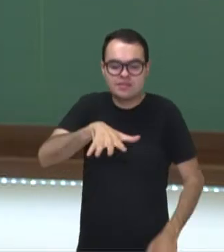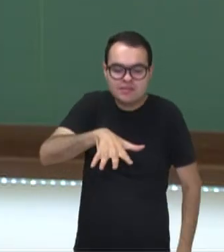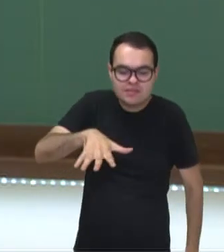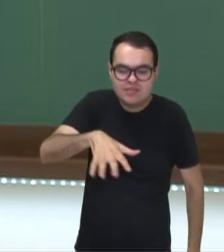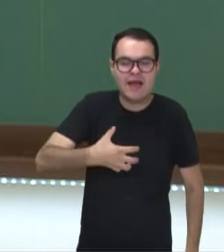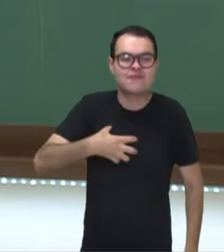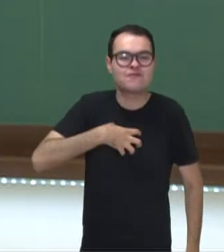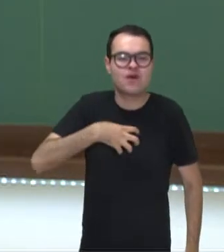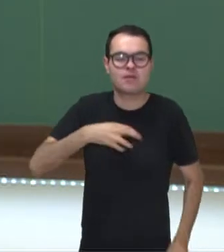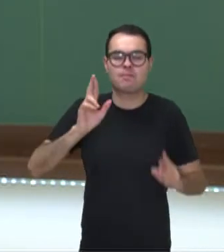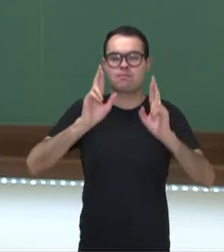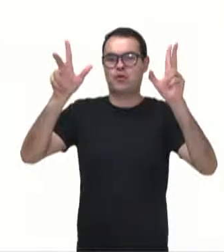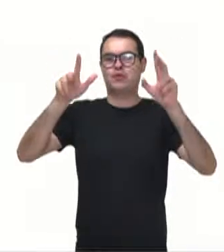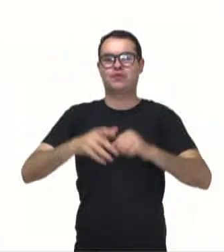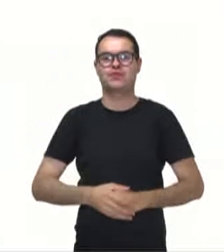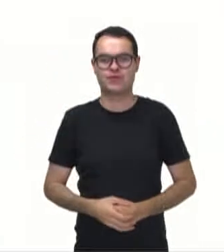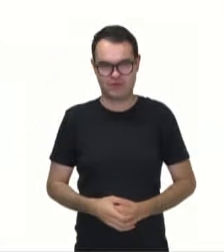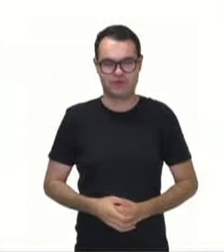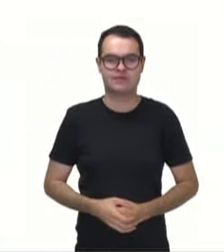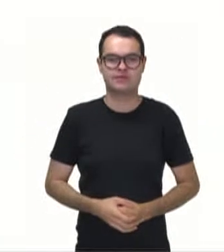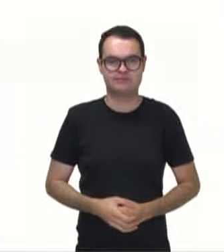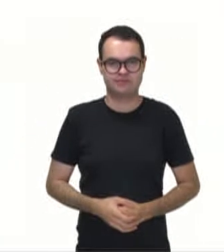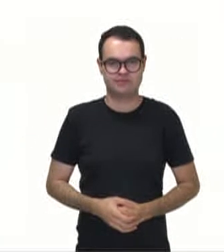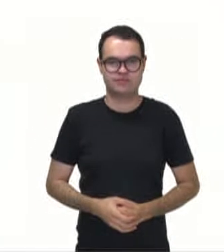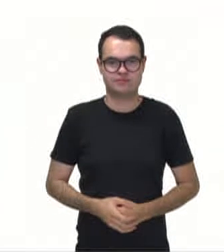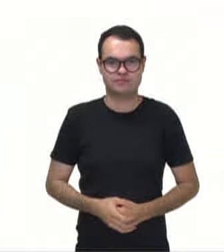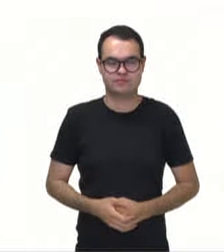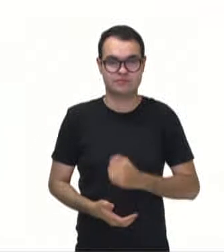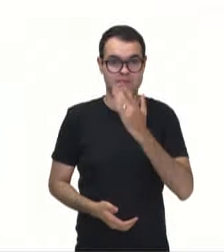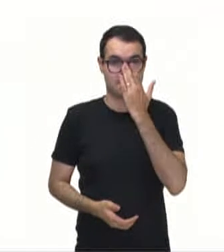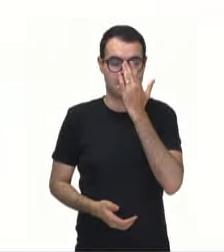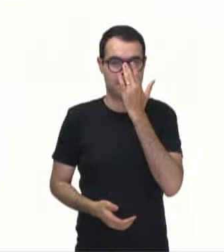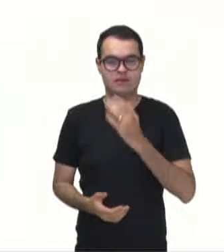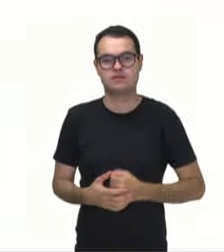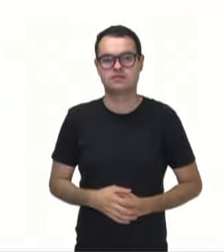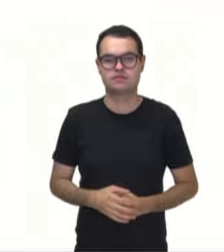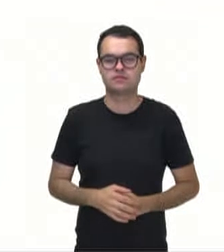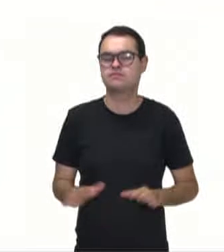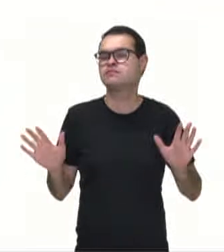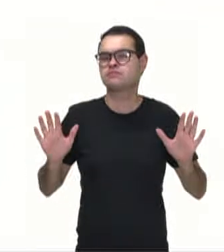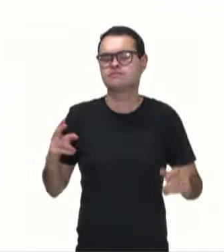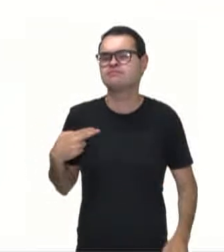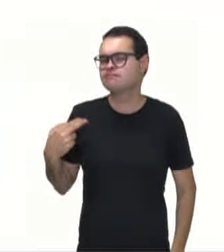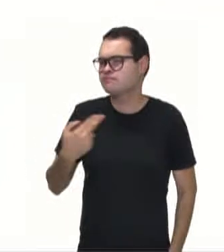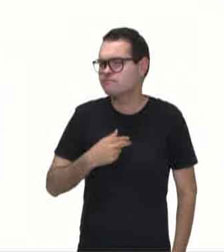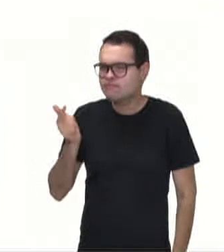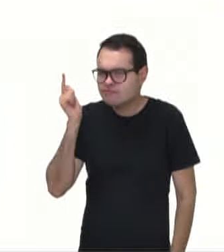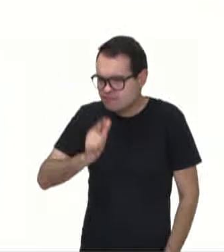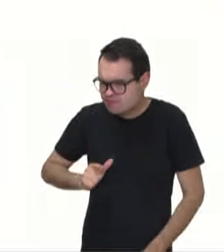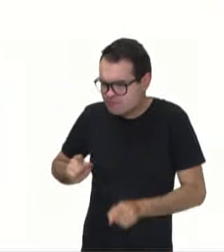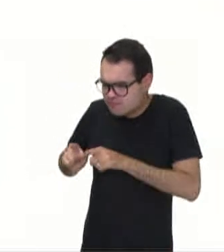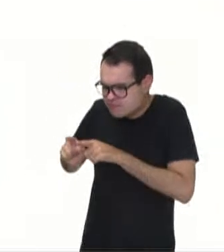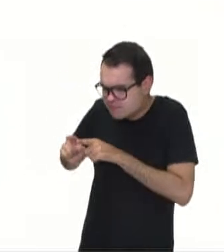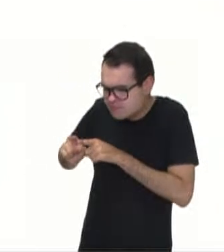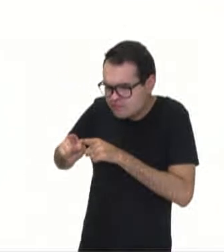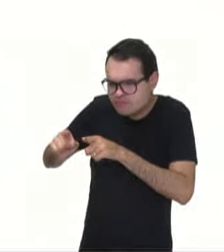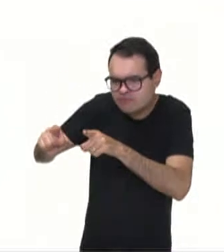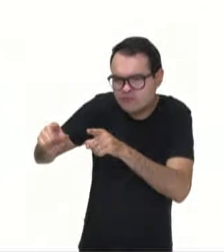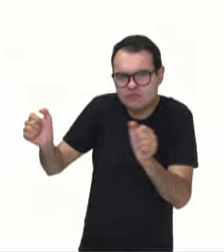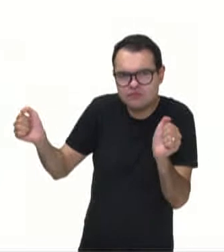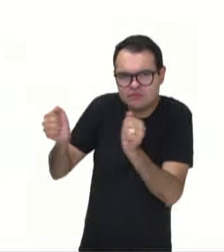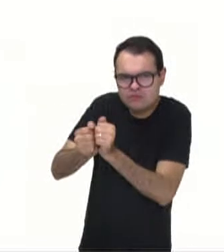que é distinto. Agora, conseguimos acompanhar toda esta evolução?